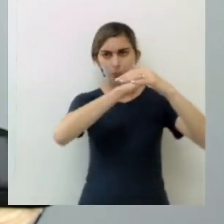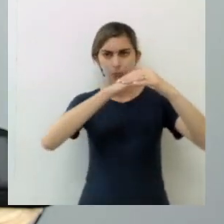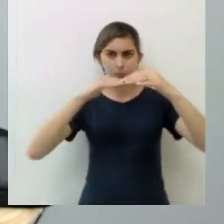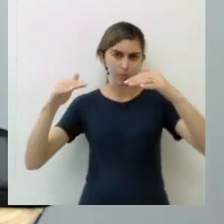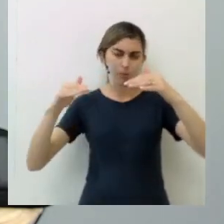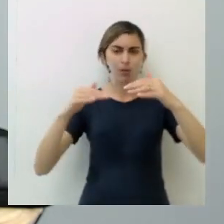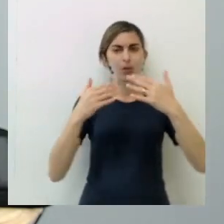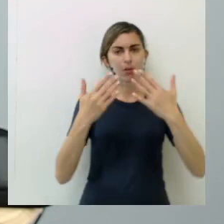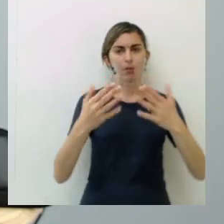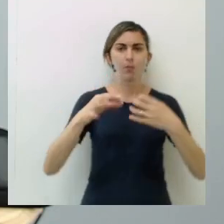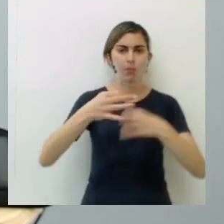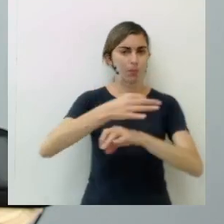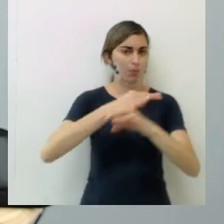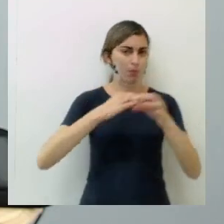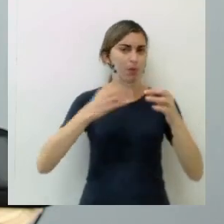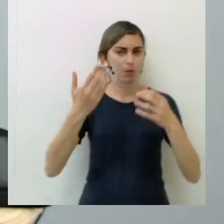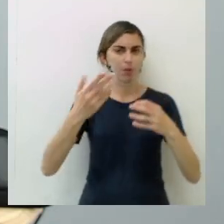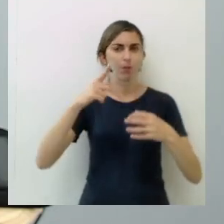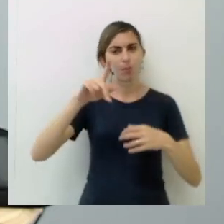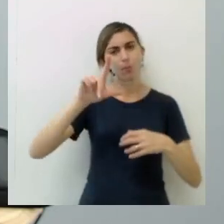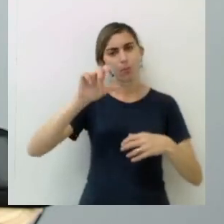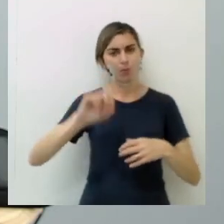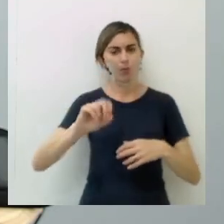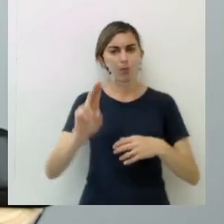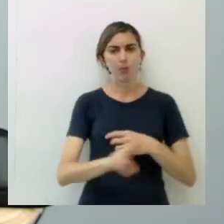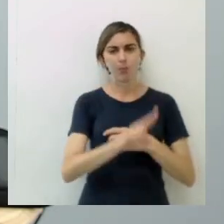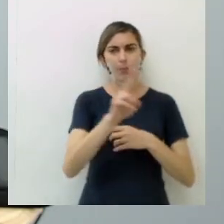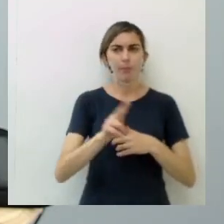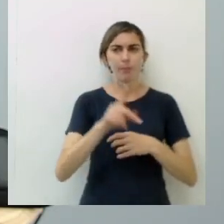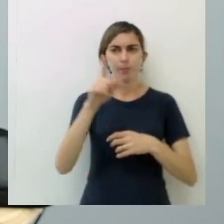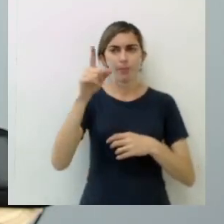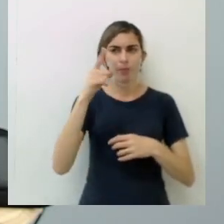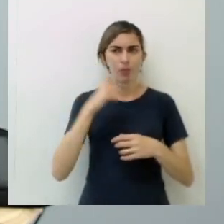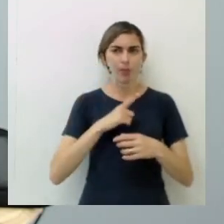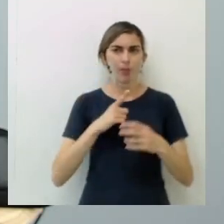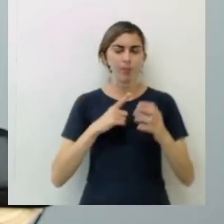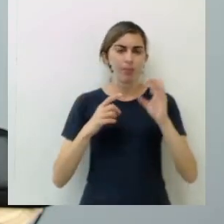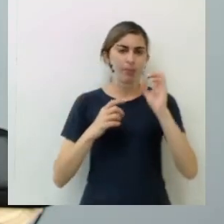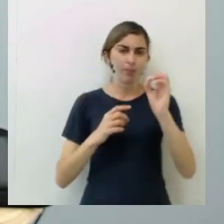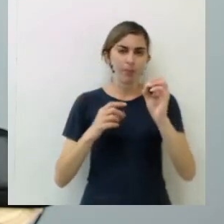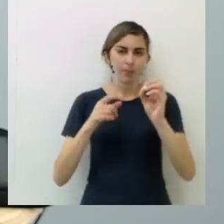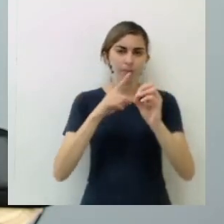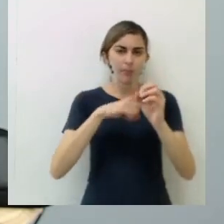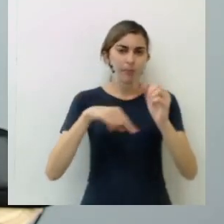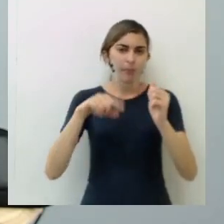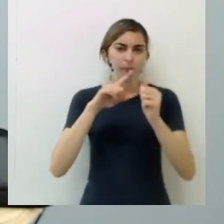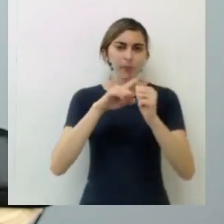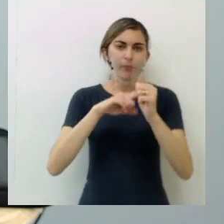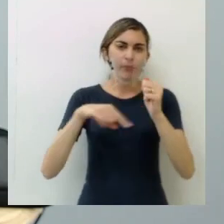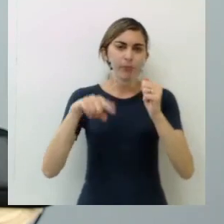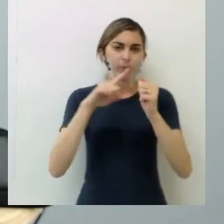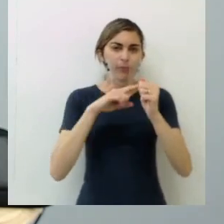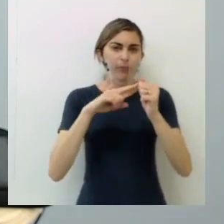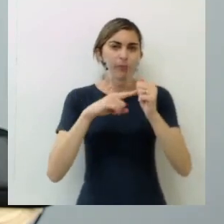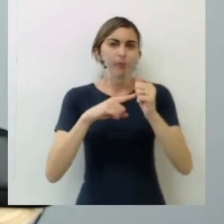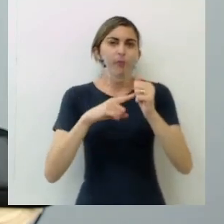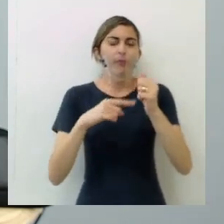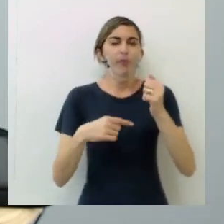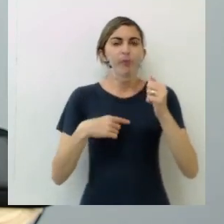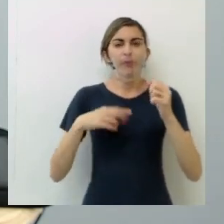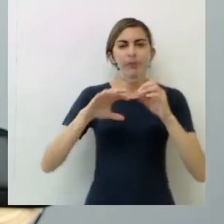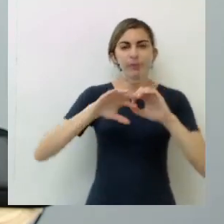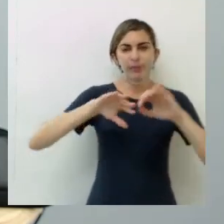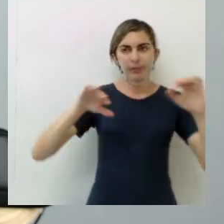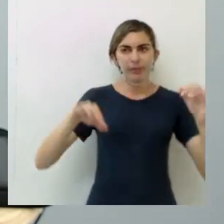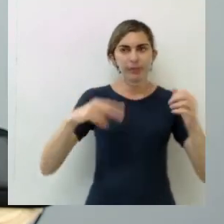meio? Pronto, isso é o plano que a gente vai usar. Aqui é como se eu estivesse dividindo o átomo, esse átomo aqui, ele está sendo dividido